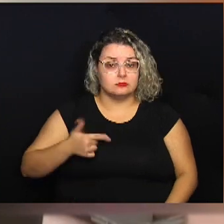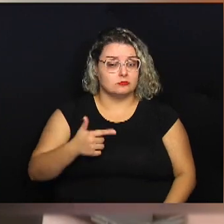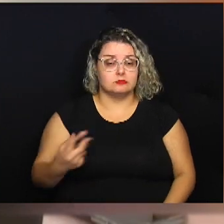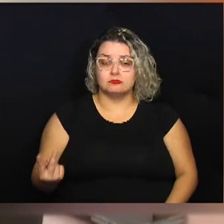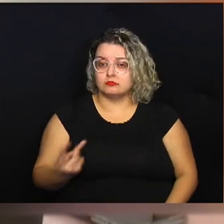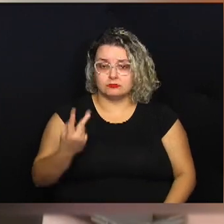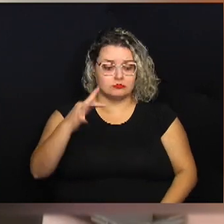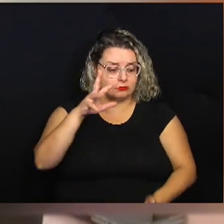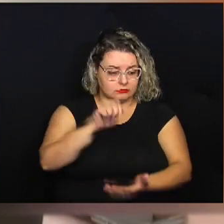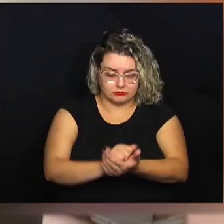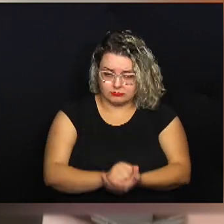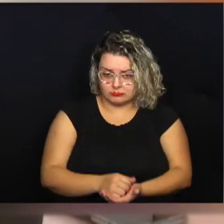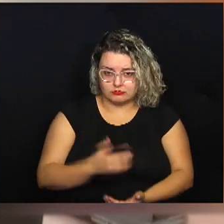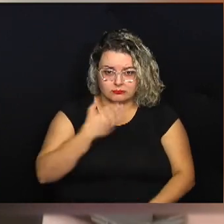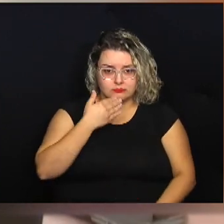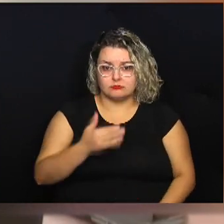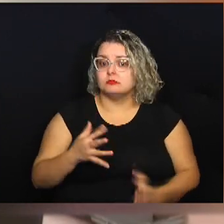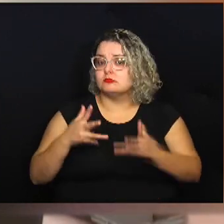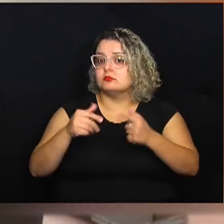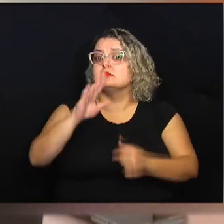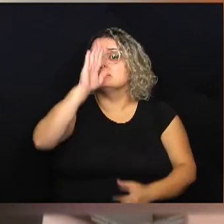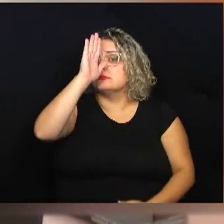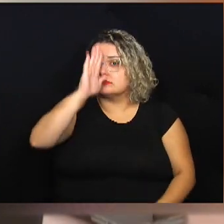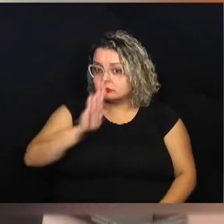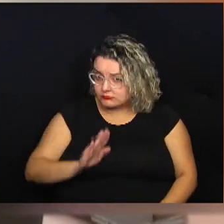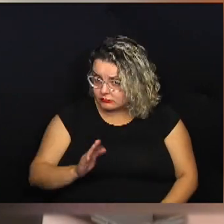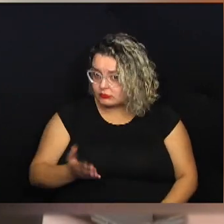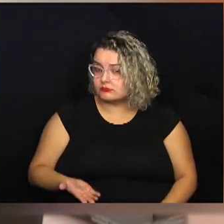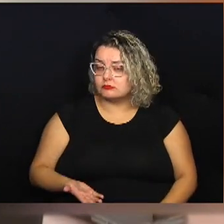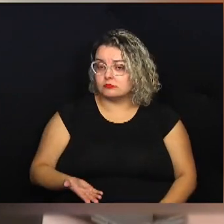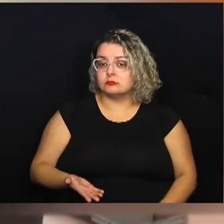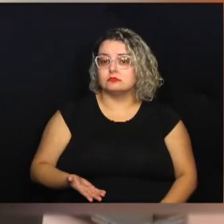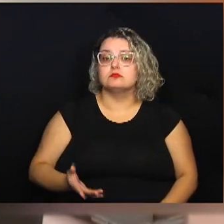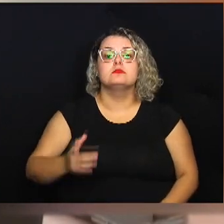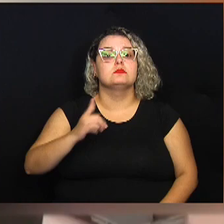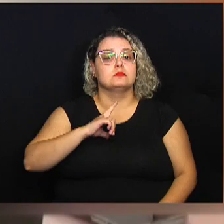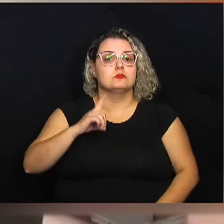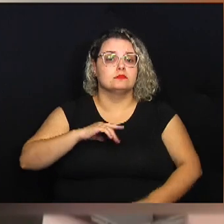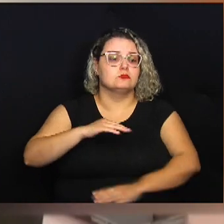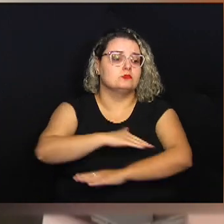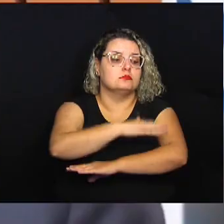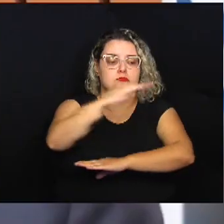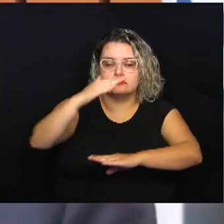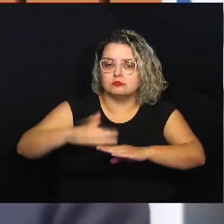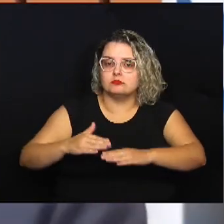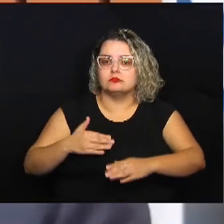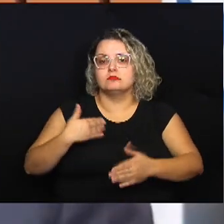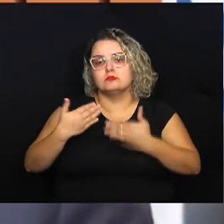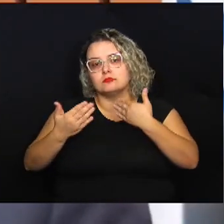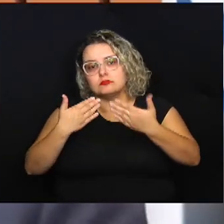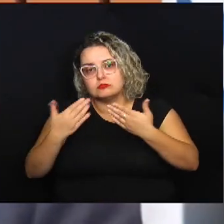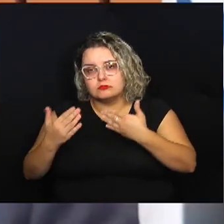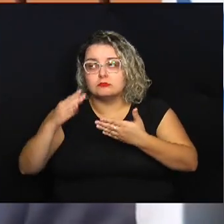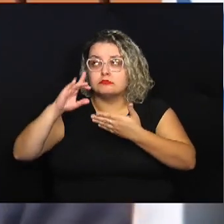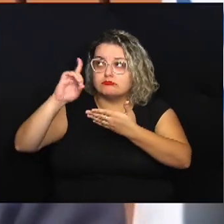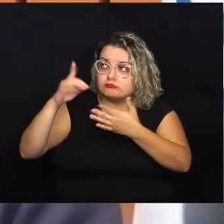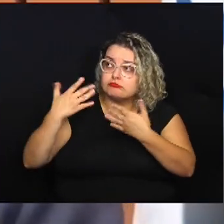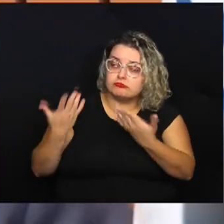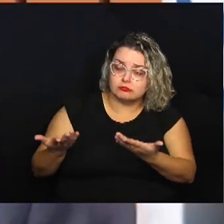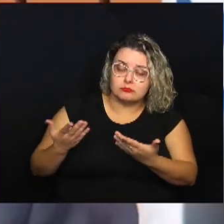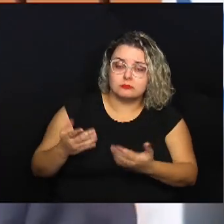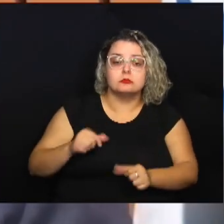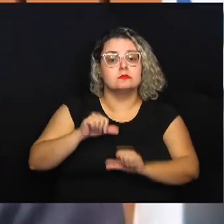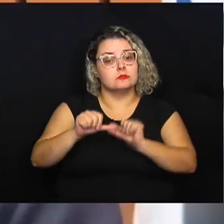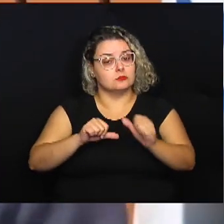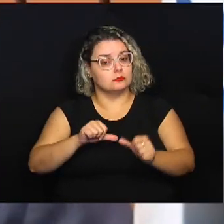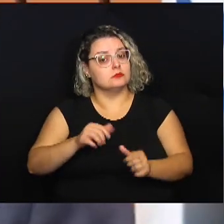inscrição cobrado, totalmente gratuita, e onde passamos o dia ali falando com Deus. Para mudar esta situação, o